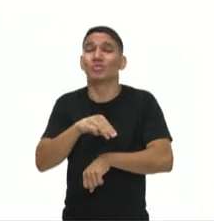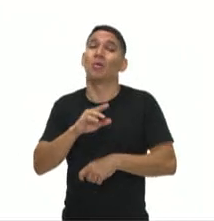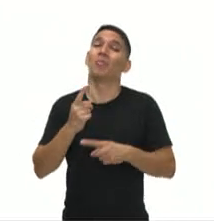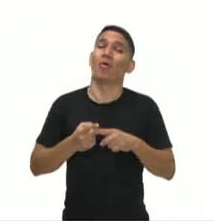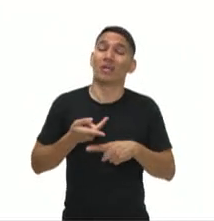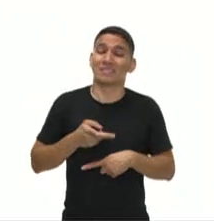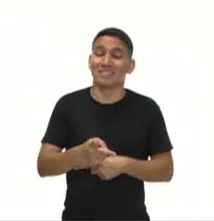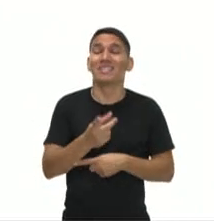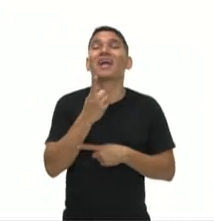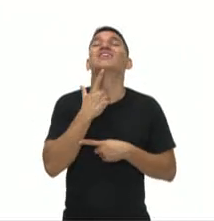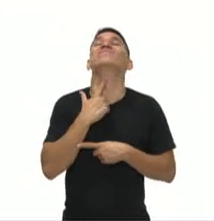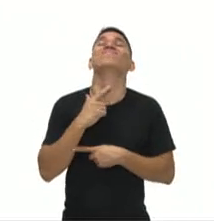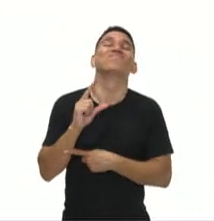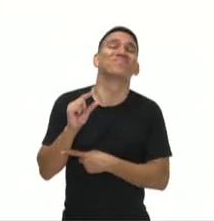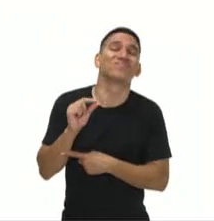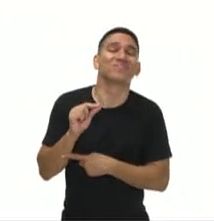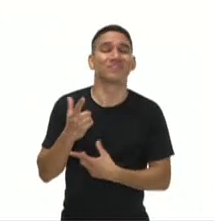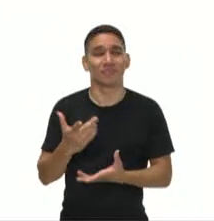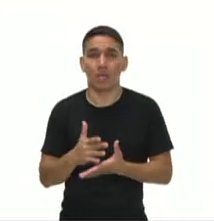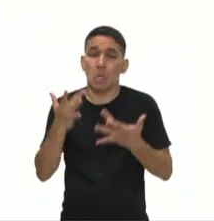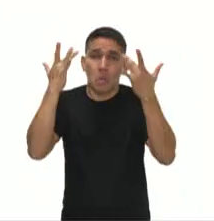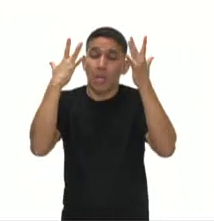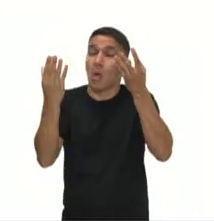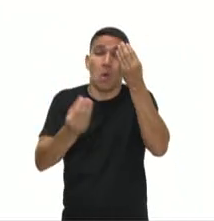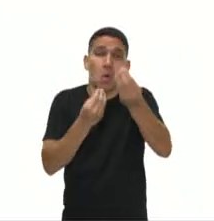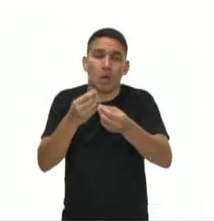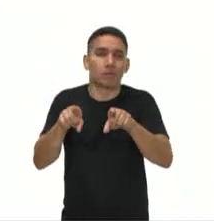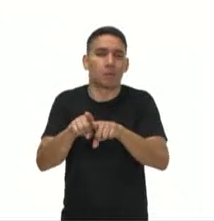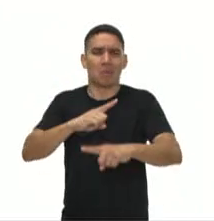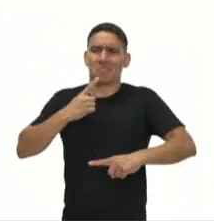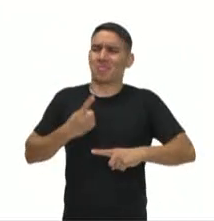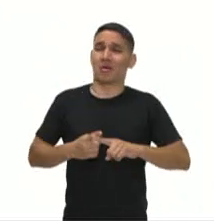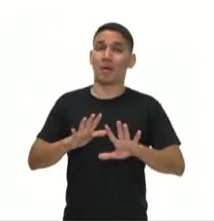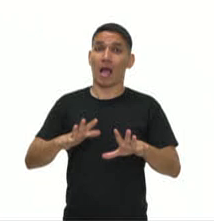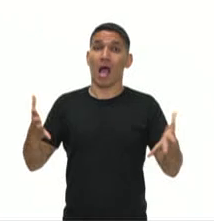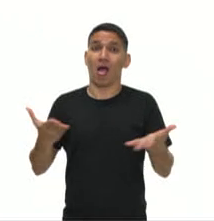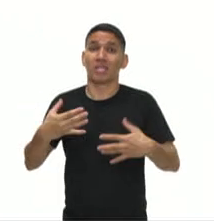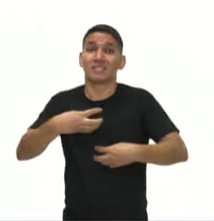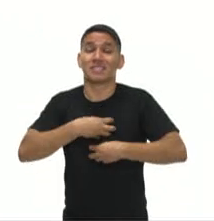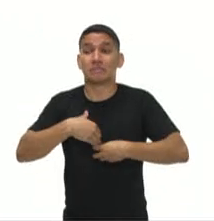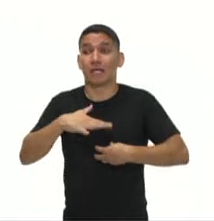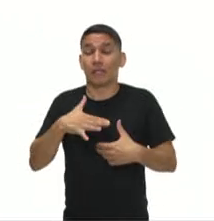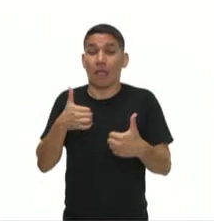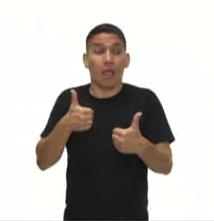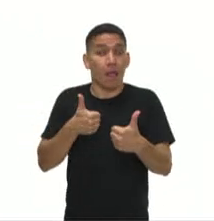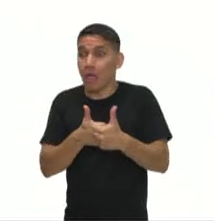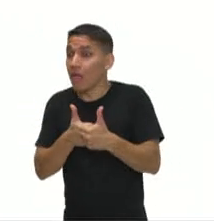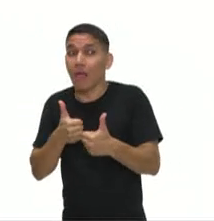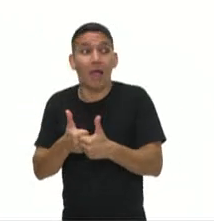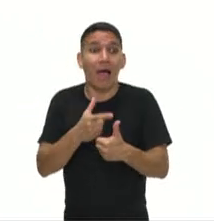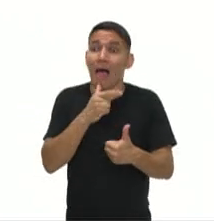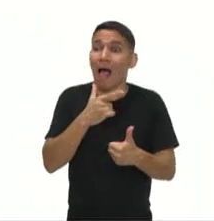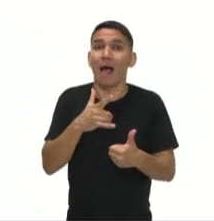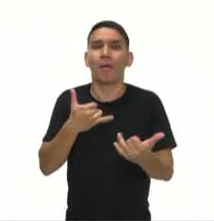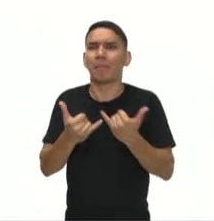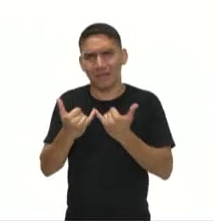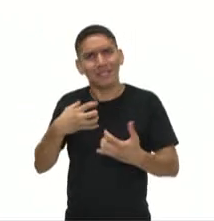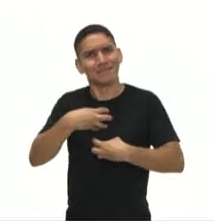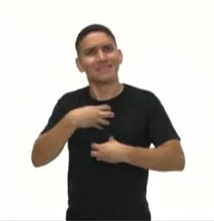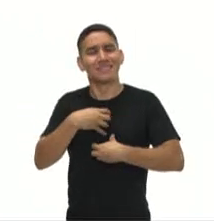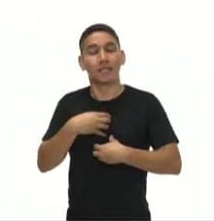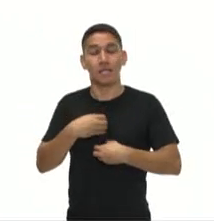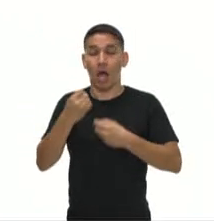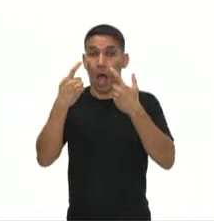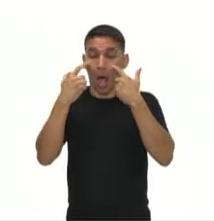anos. Não sabia como e porquê, mas agora se sentia mais perto da água. Pressentia-a mais próxima. E